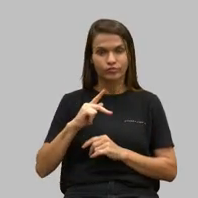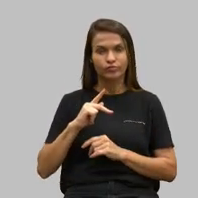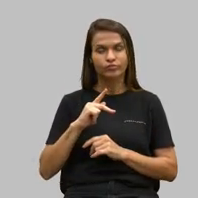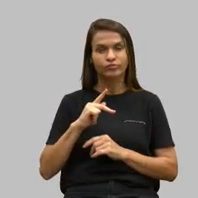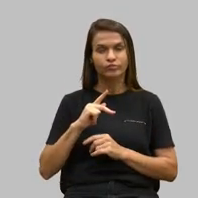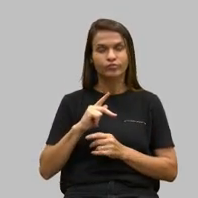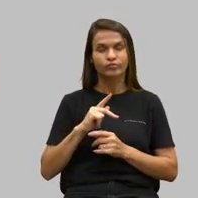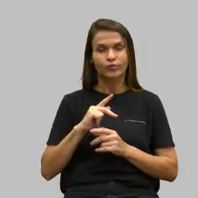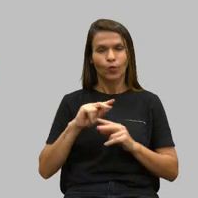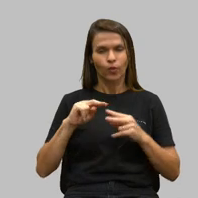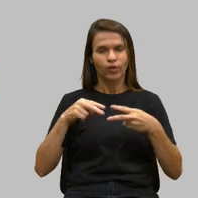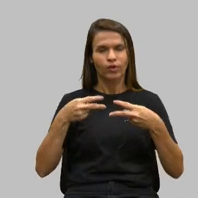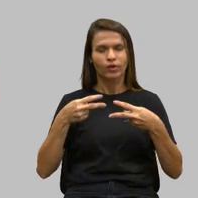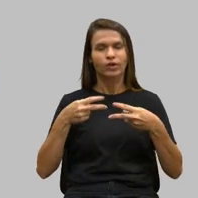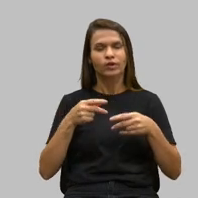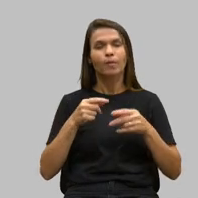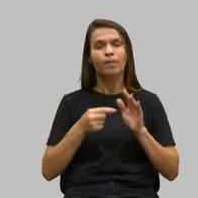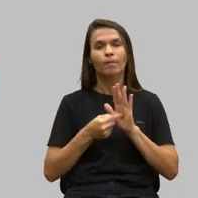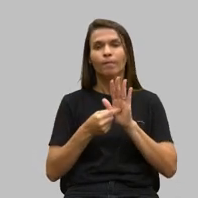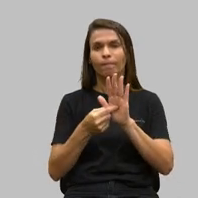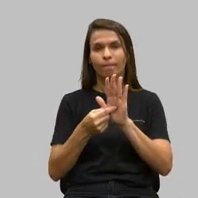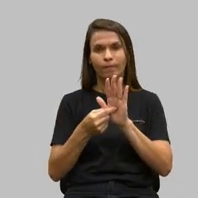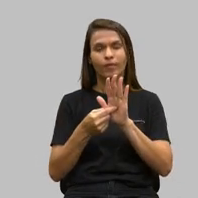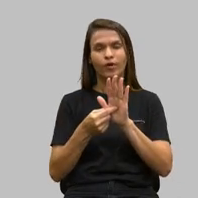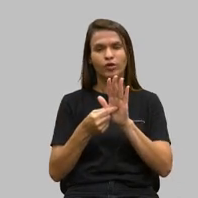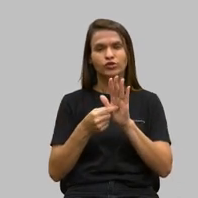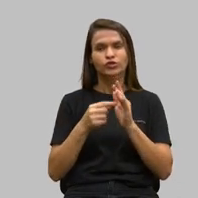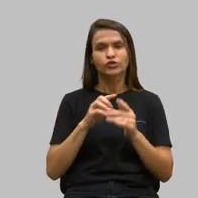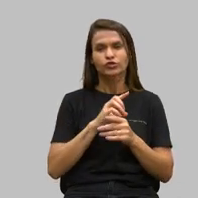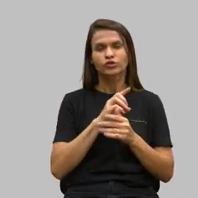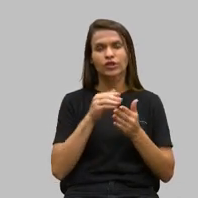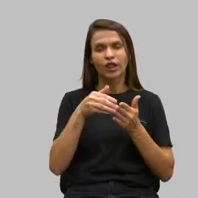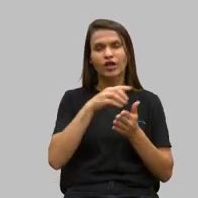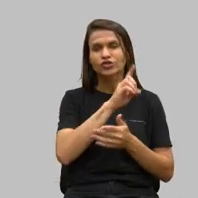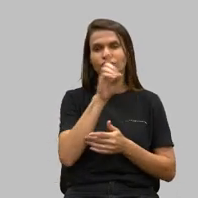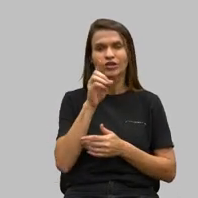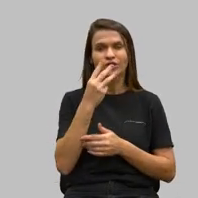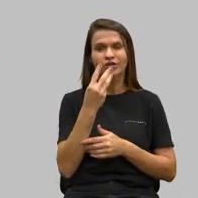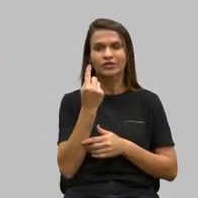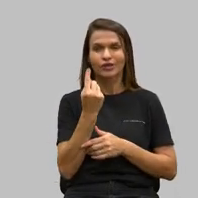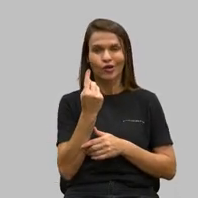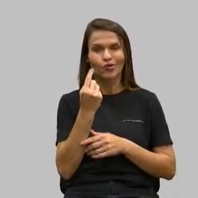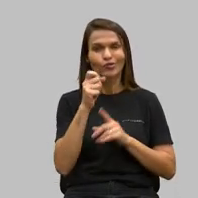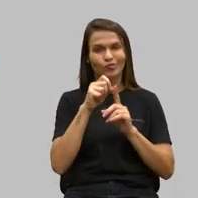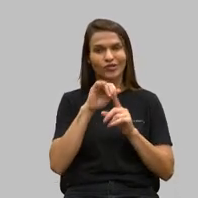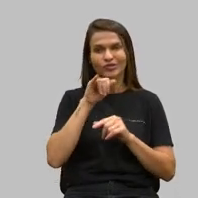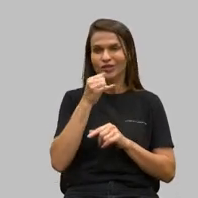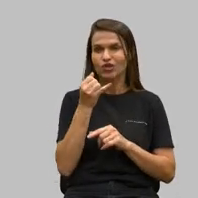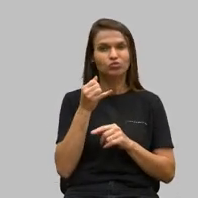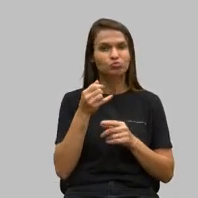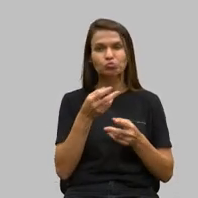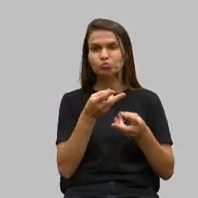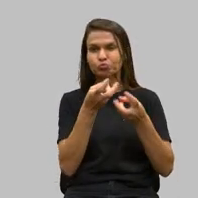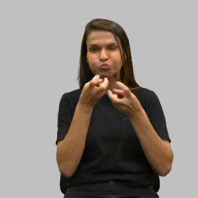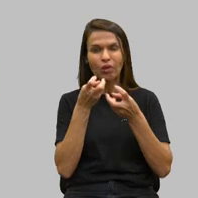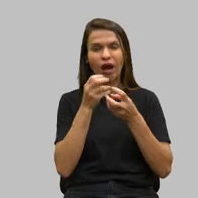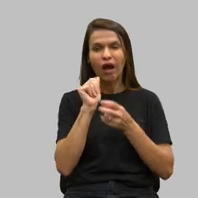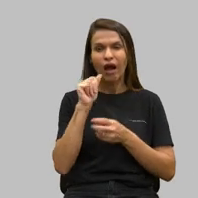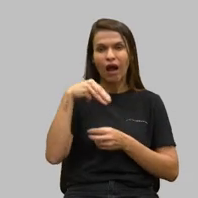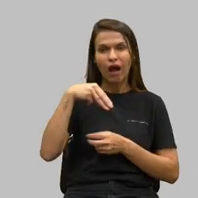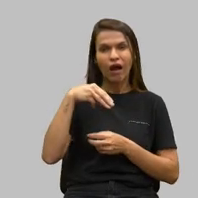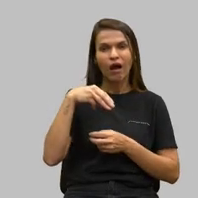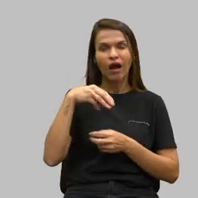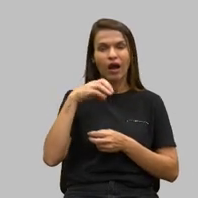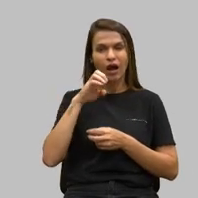mas mostra o quanto que até então, até 21 de janeiro, não se diagnosticava AMI no nosso Estado. Hoje a gente diagnostica